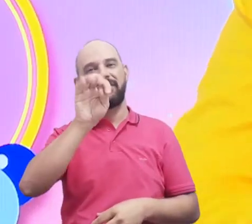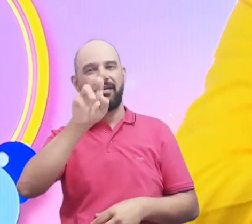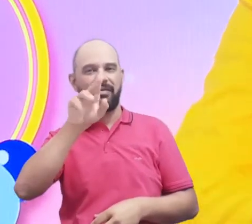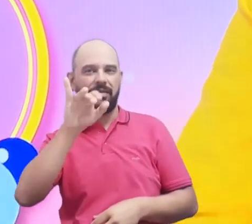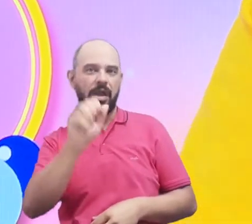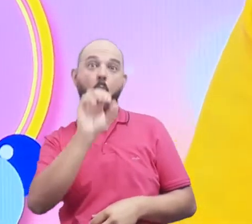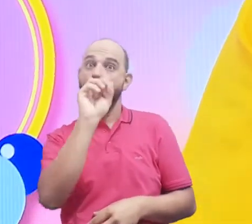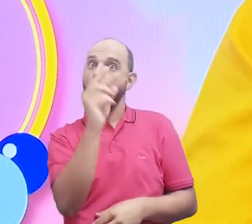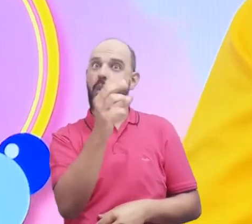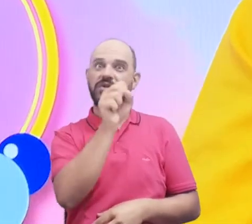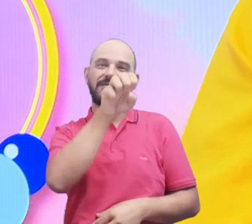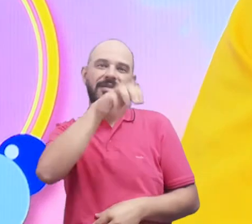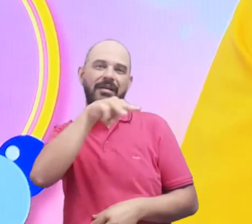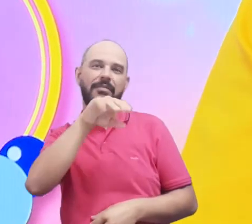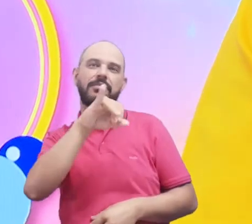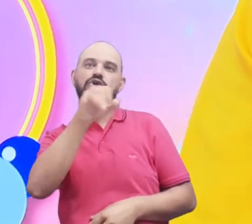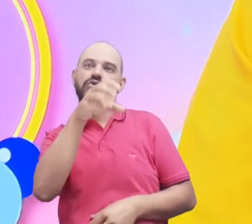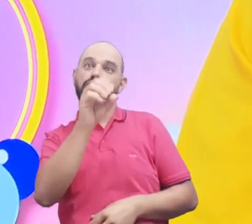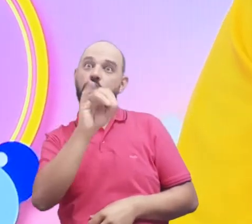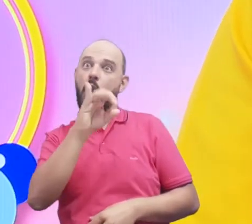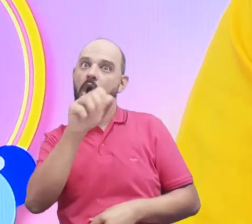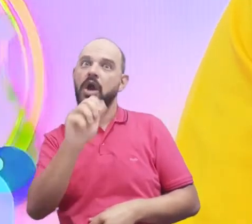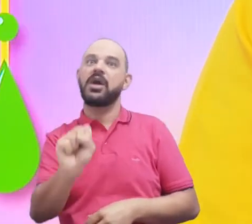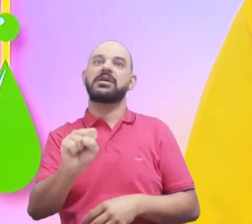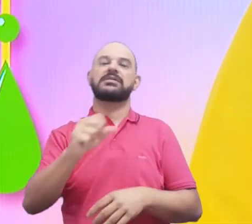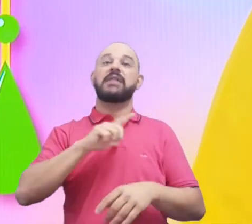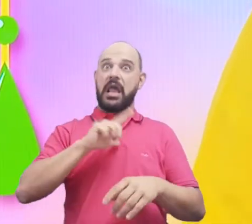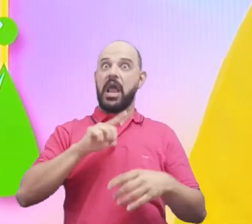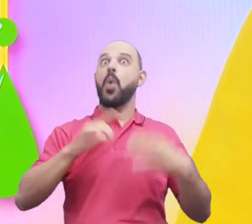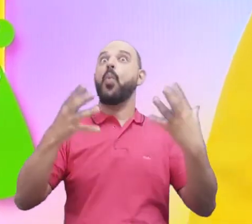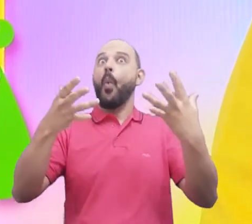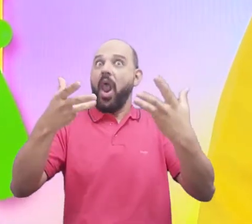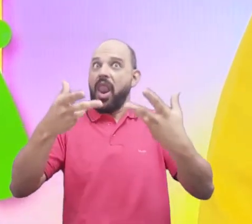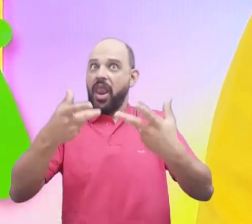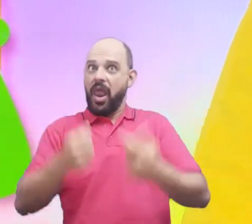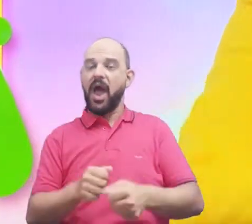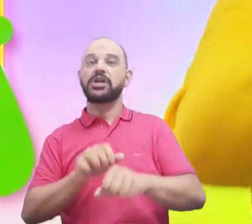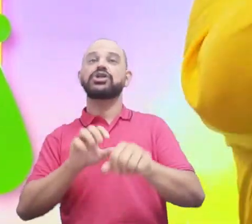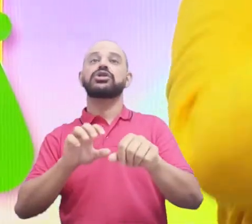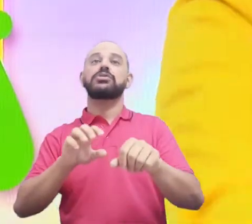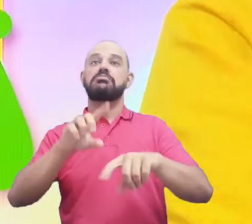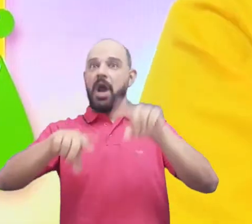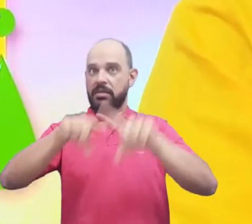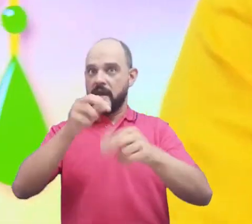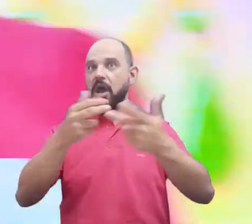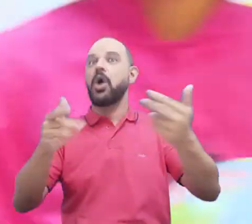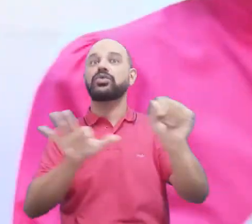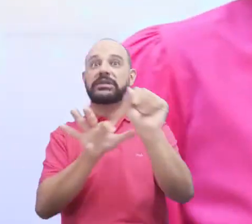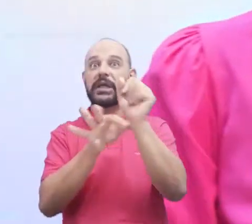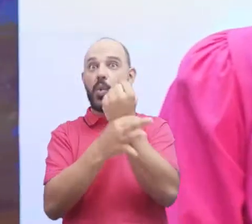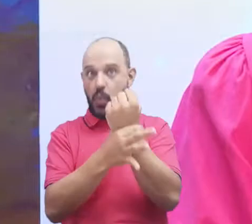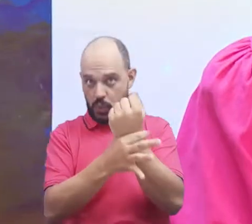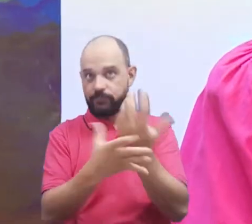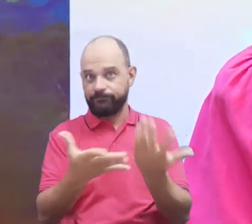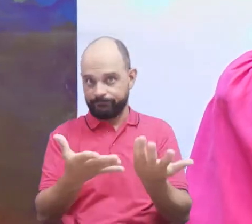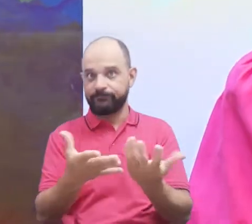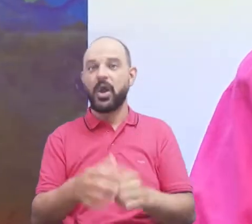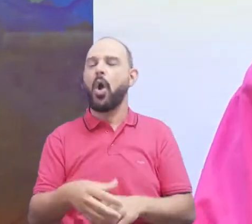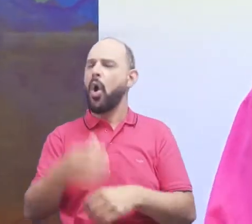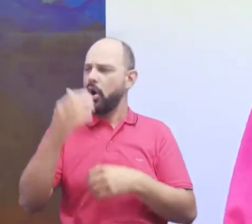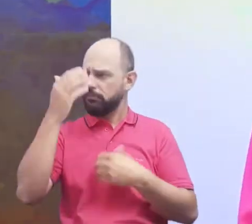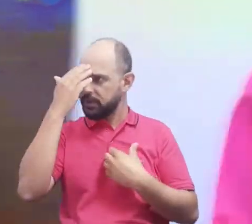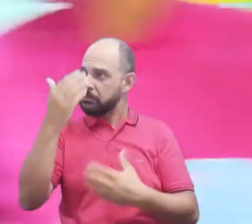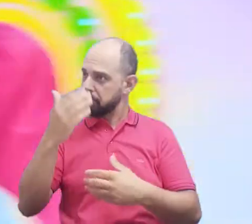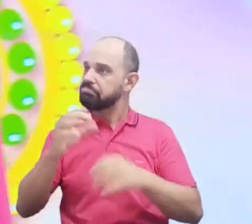semijoia que oferecem produtos de qualidade com materiais seguros à sua saúde e à de seus clientes. Ótimas